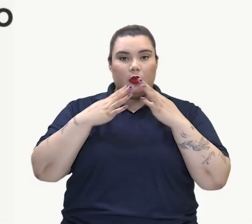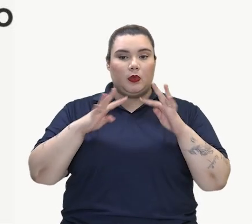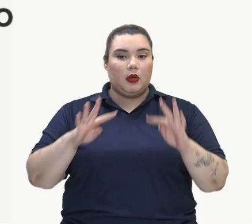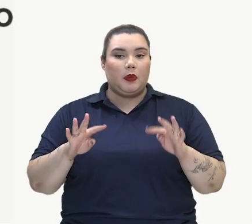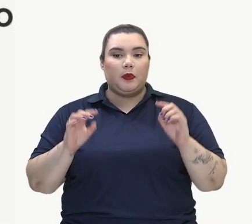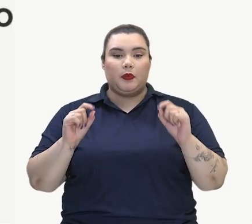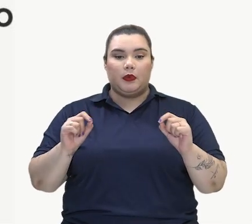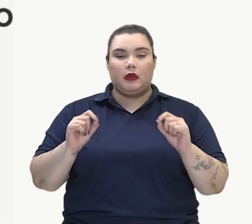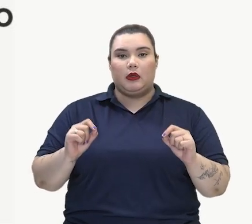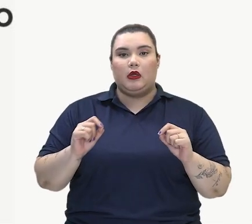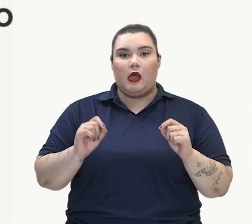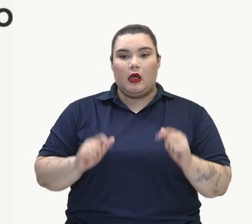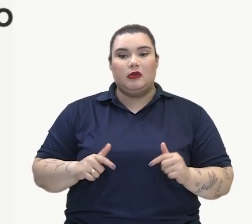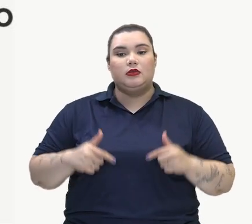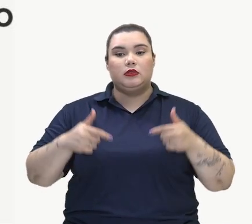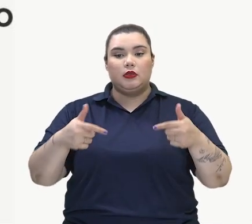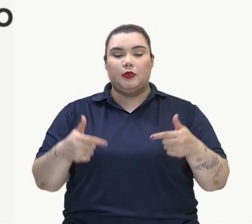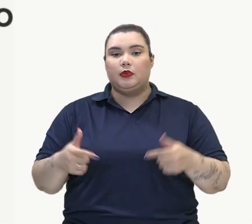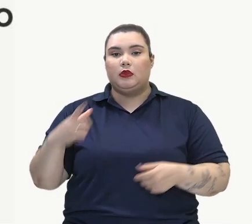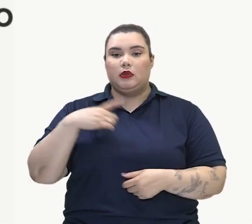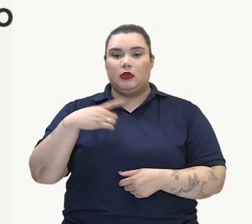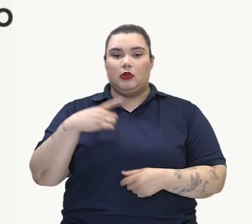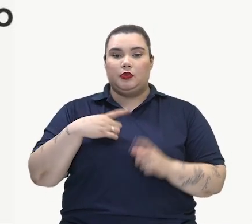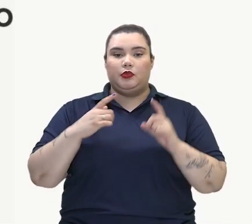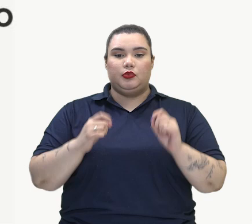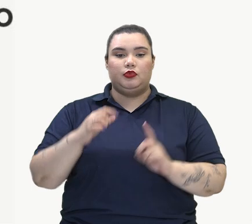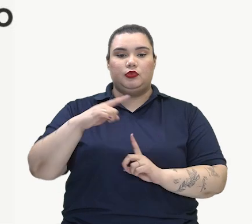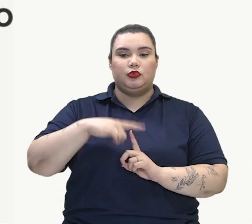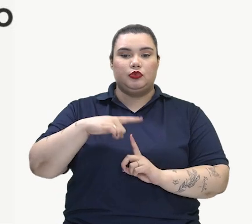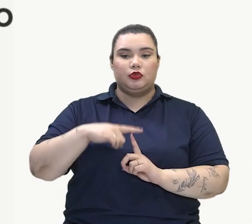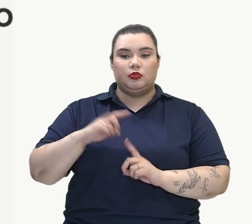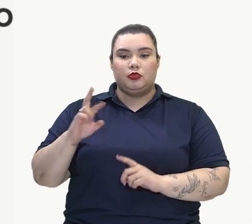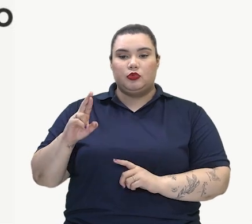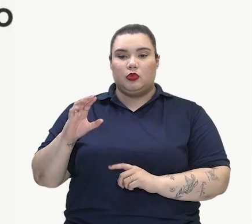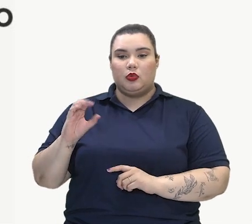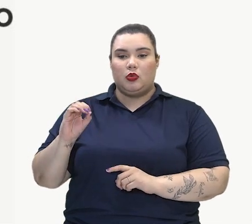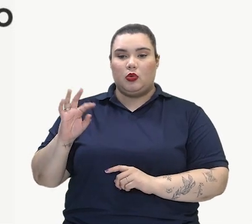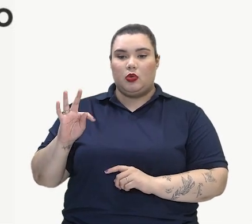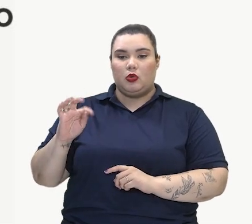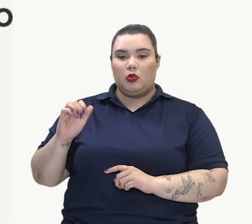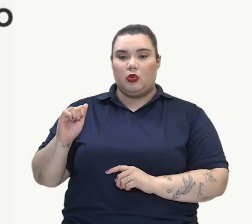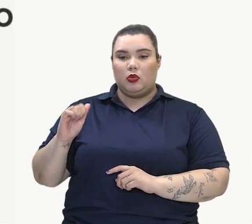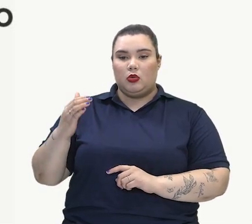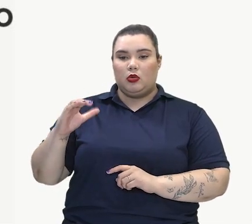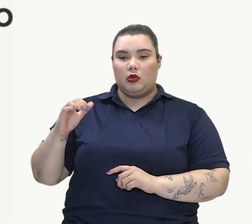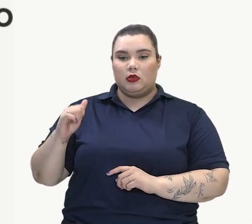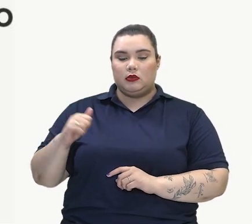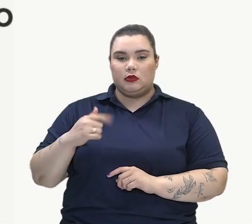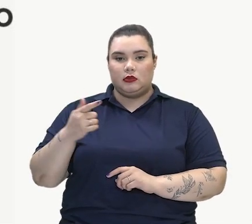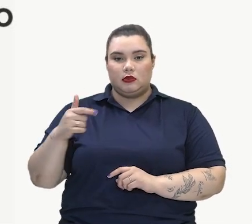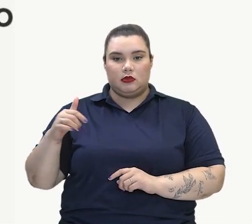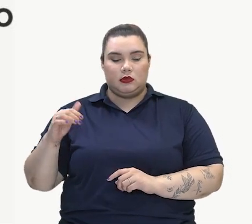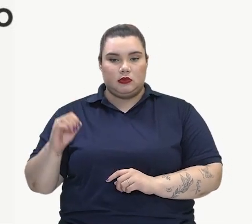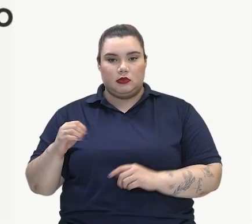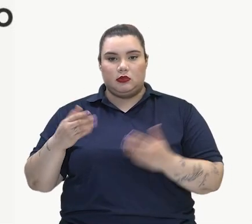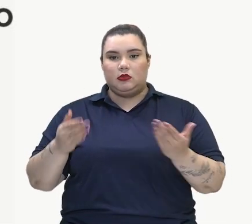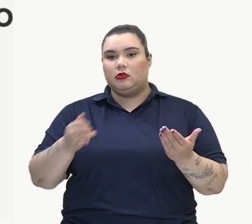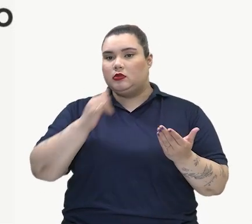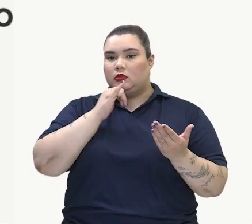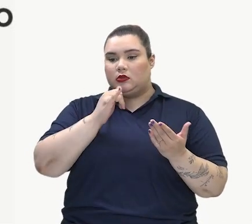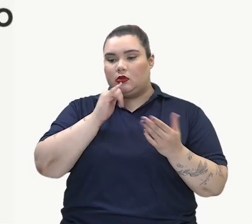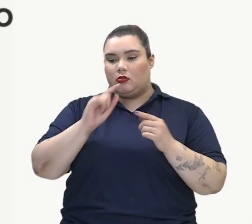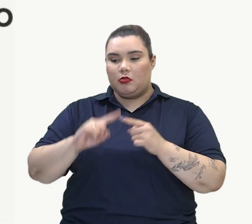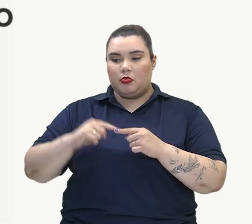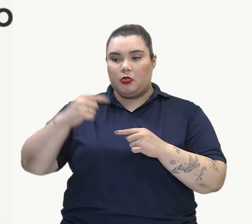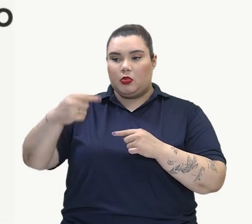as práticas elas envolvam uma rotação de plantação. Isso faz com que, ao se passar por uma